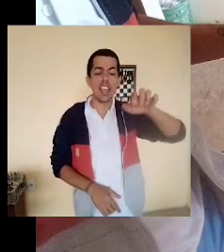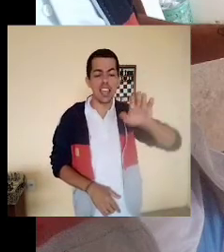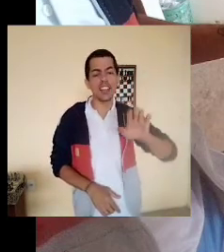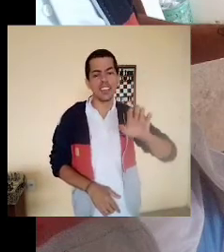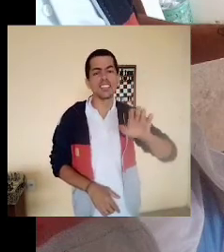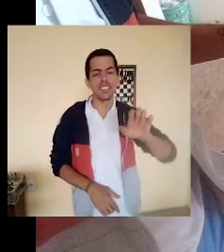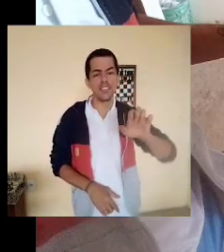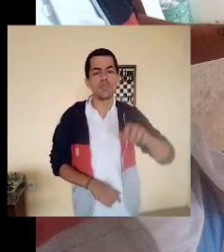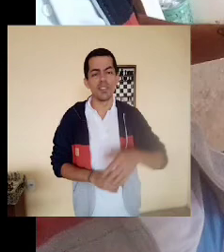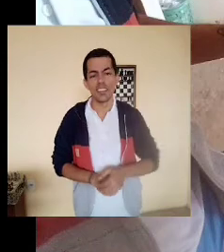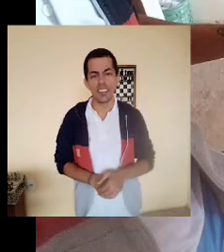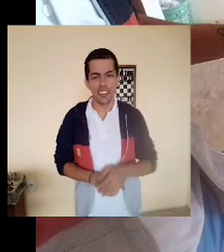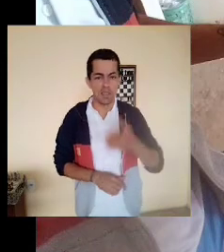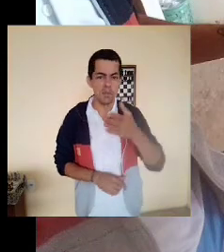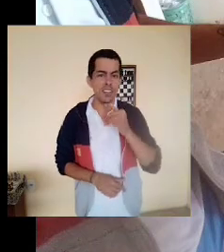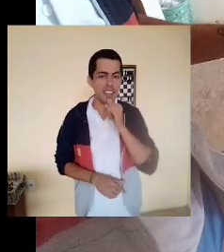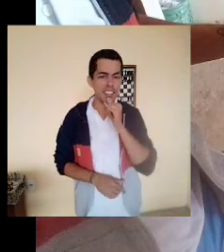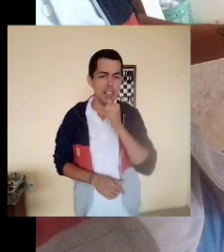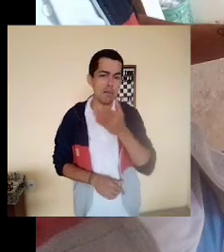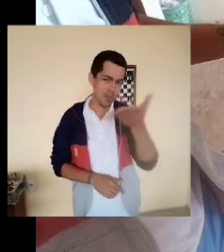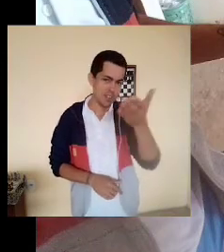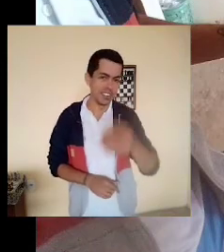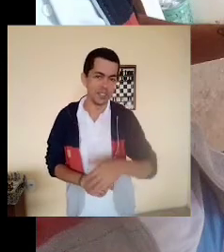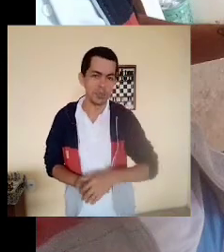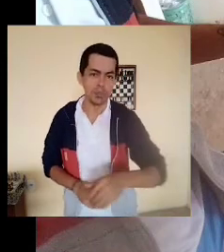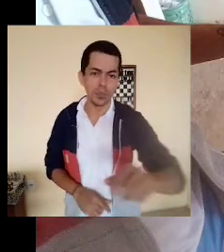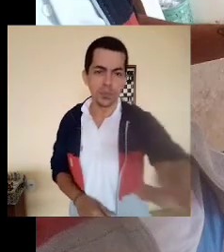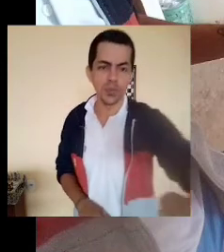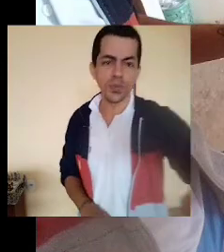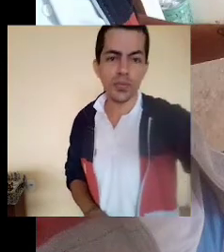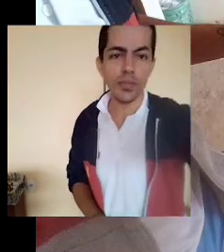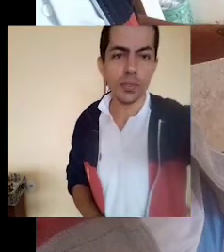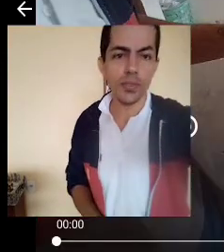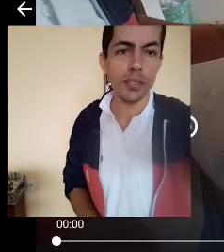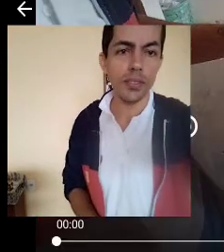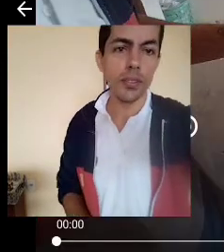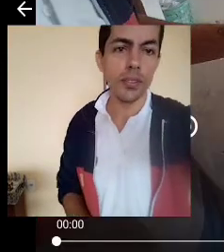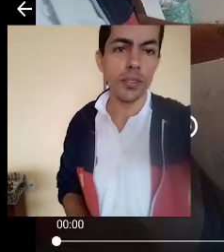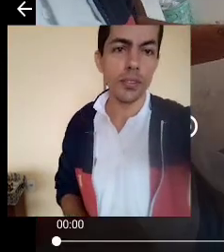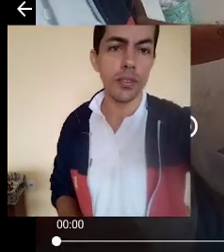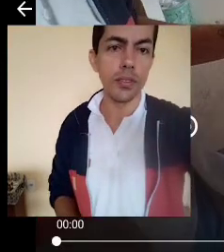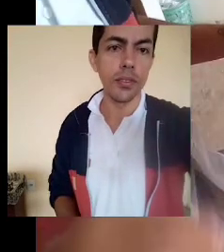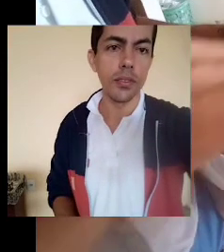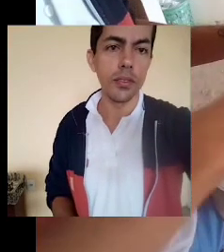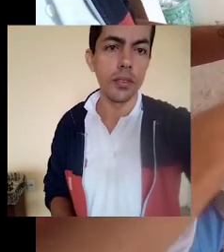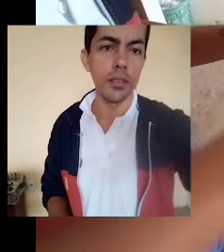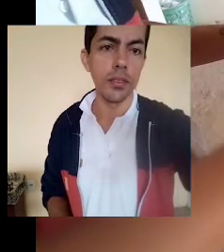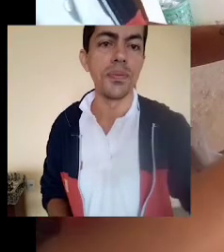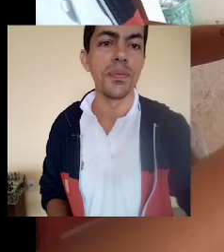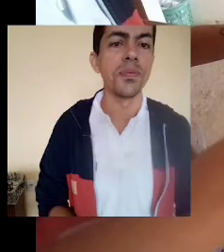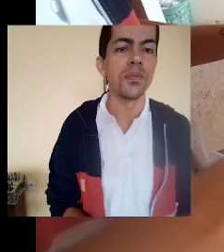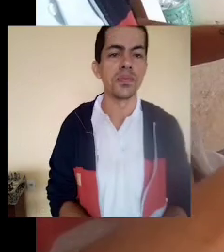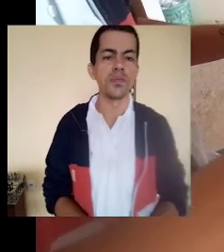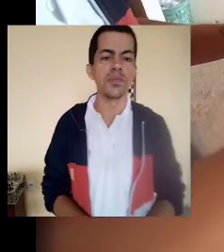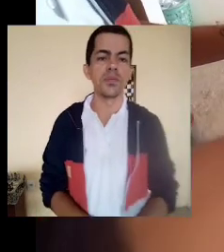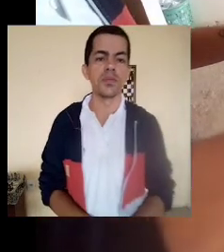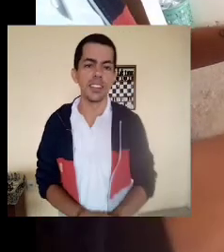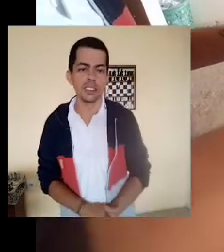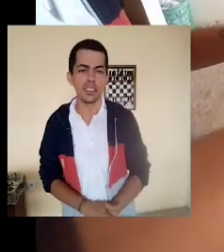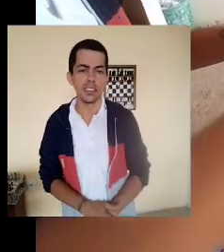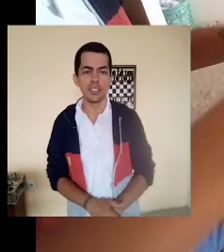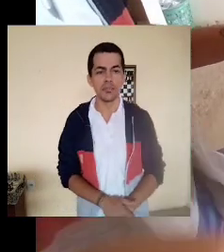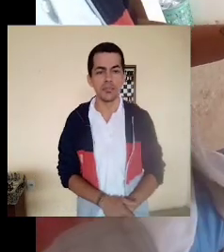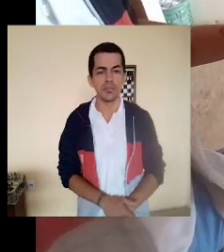início dos nossos estudos, ok? Vejamos aí o exemplo do cheque pastor. Abertura comum